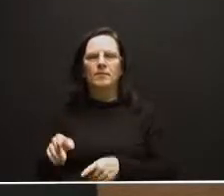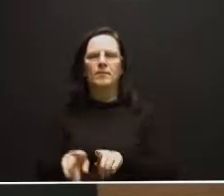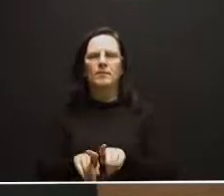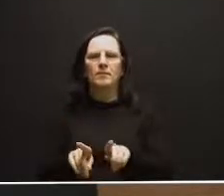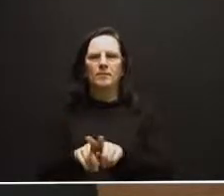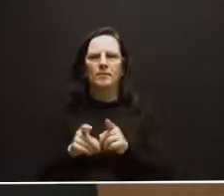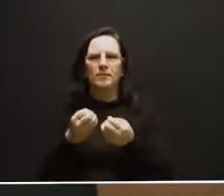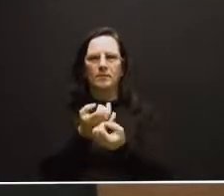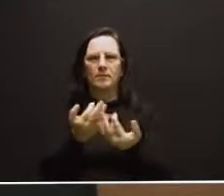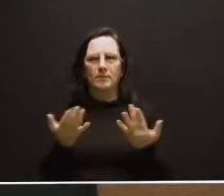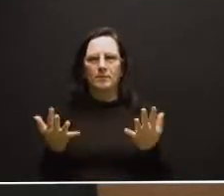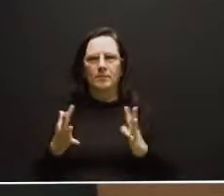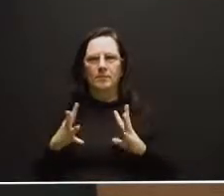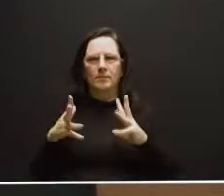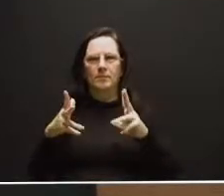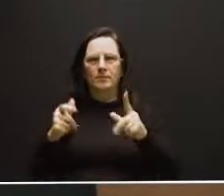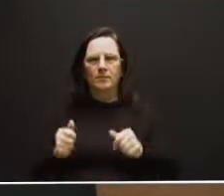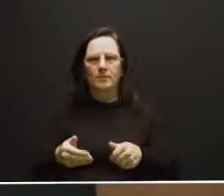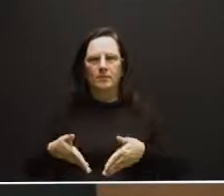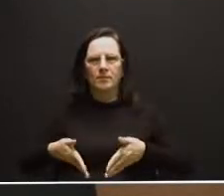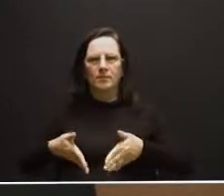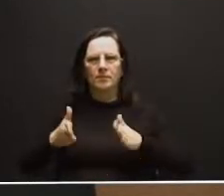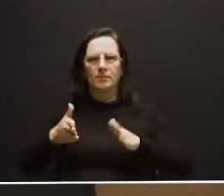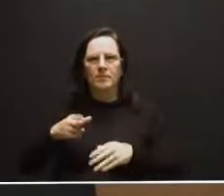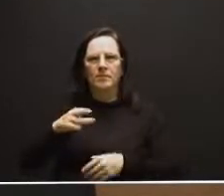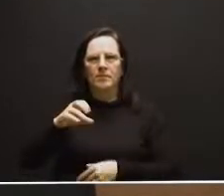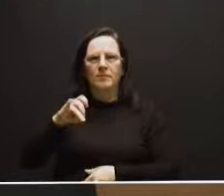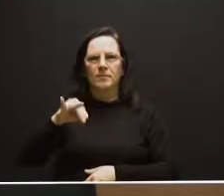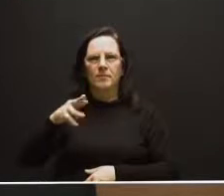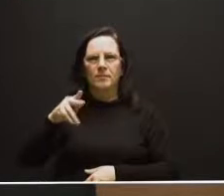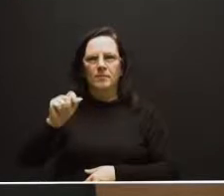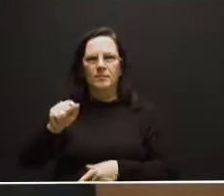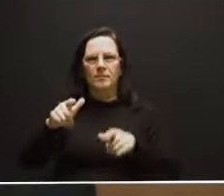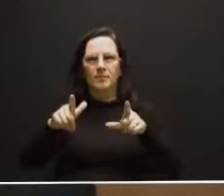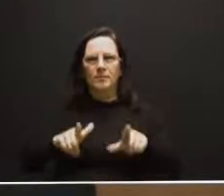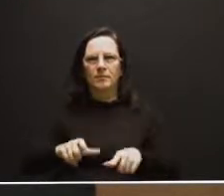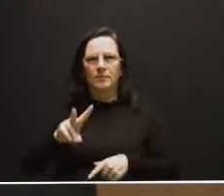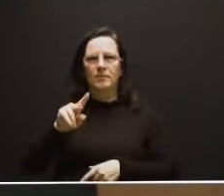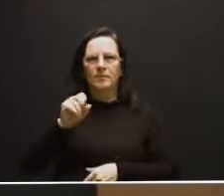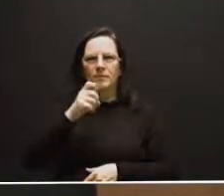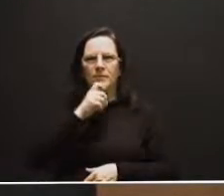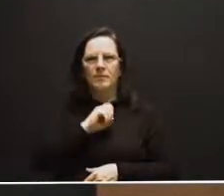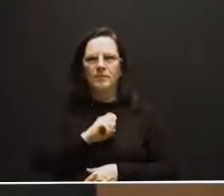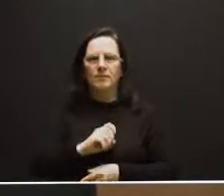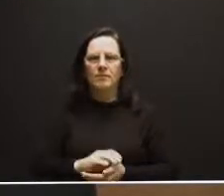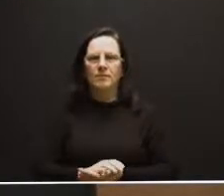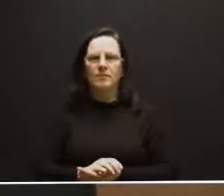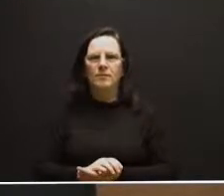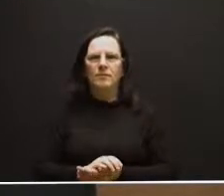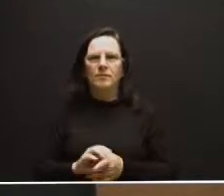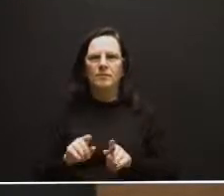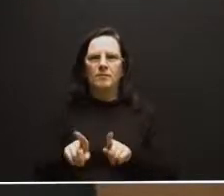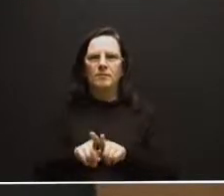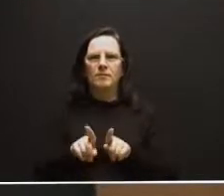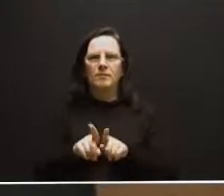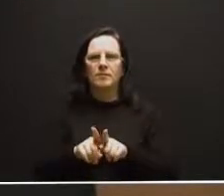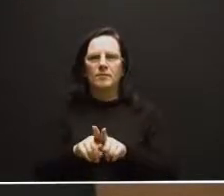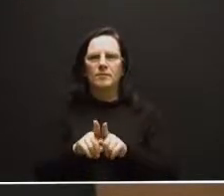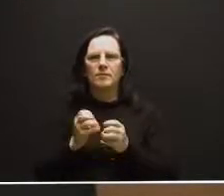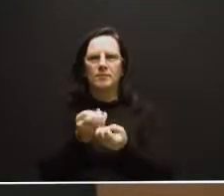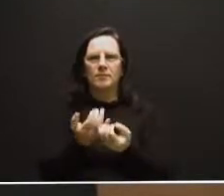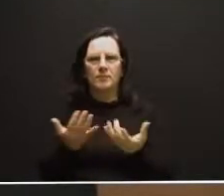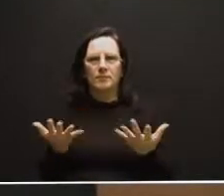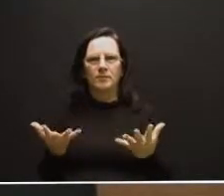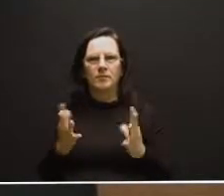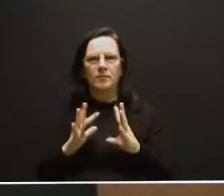carroçável da rua das mangueiras no vale verde encaminhem-se manutenção no leito carroçável da rua